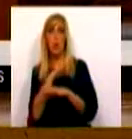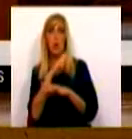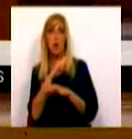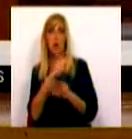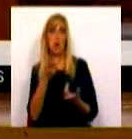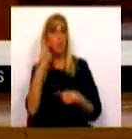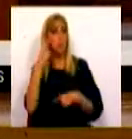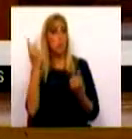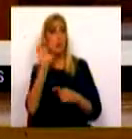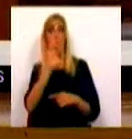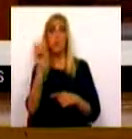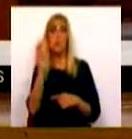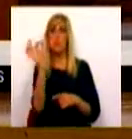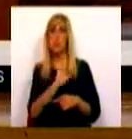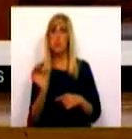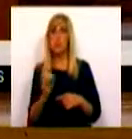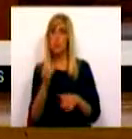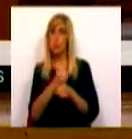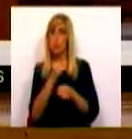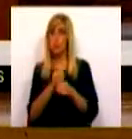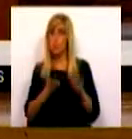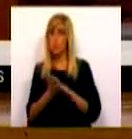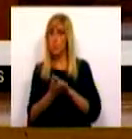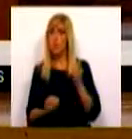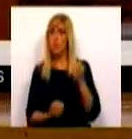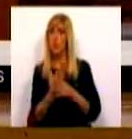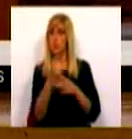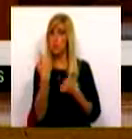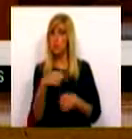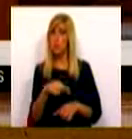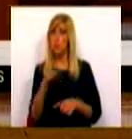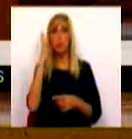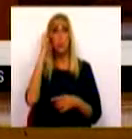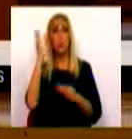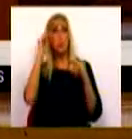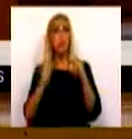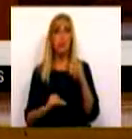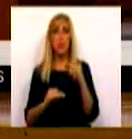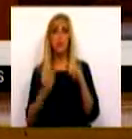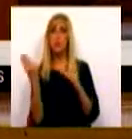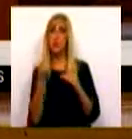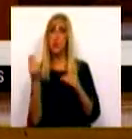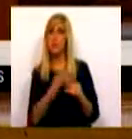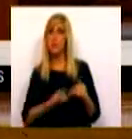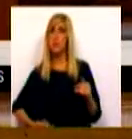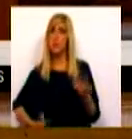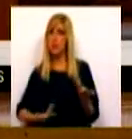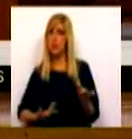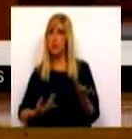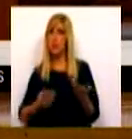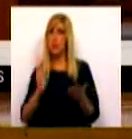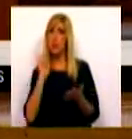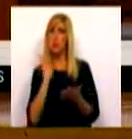mais de 80% do emprego criado. Temos o número mais baixo de jovens desempregados dos